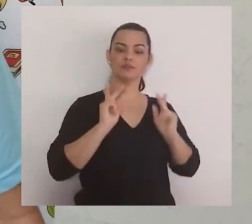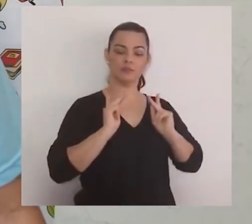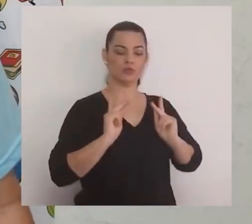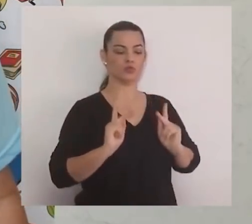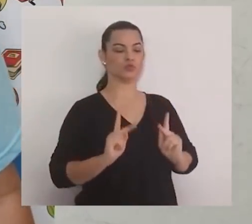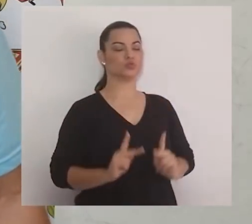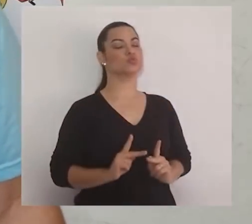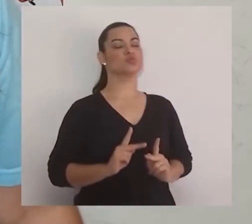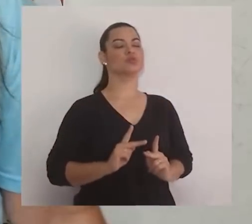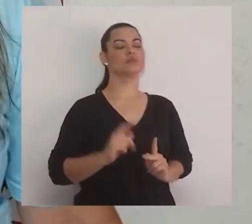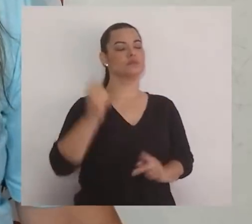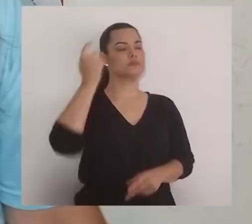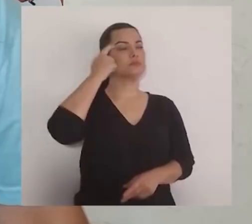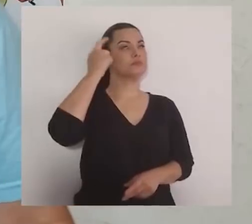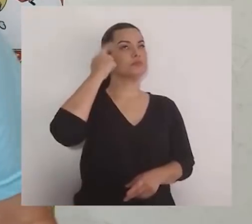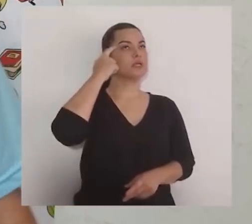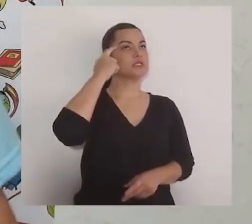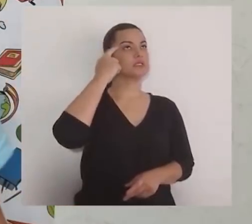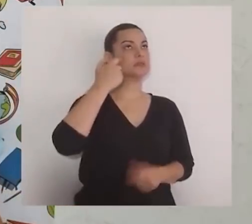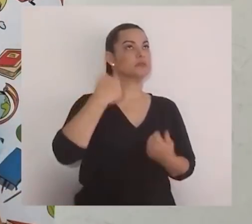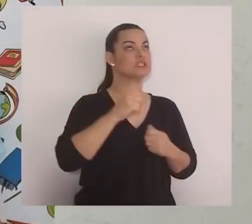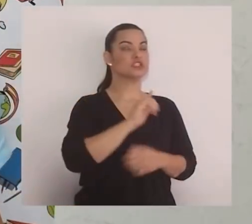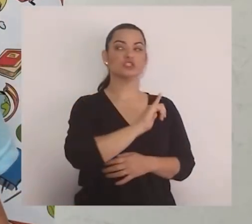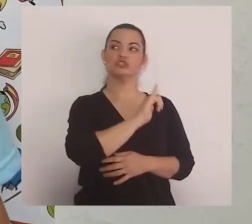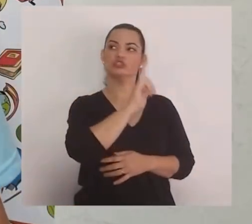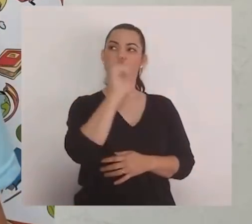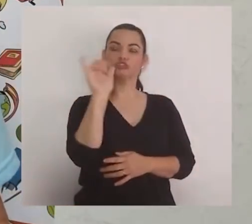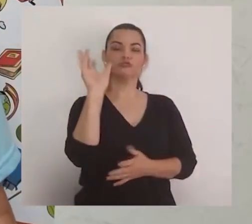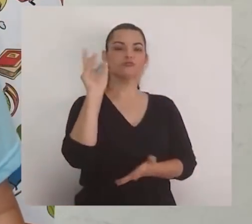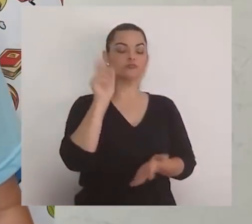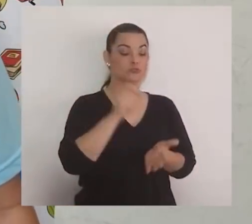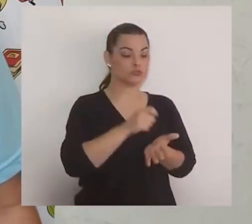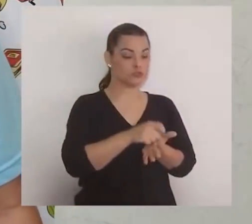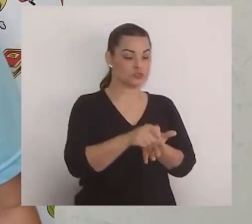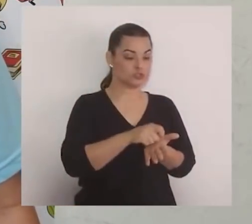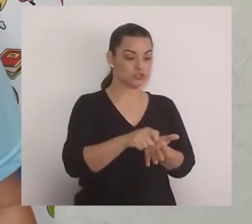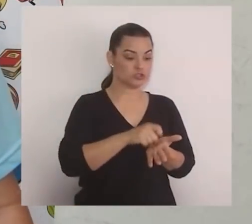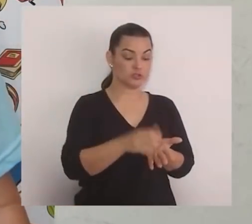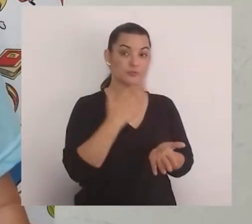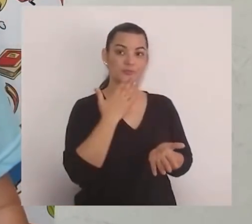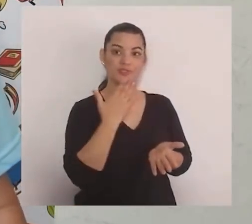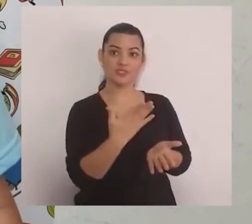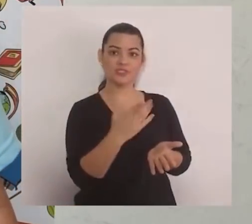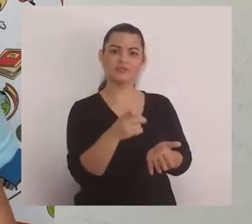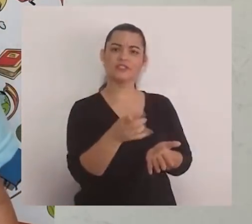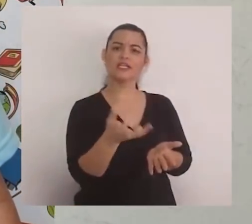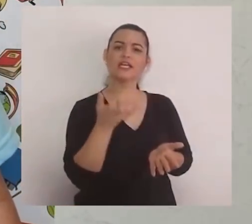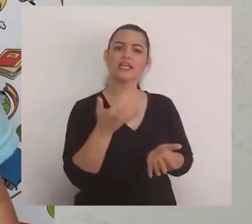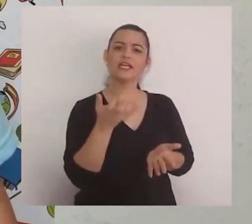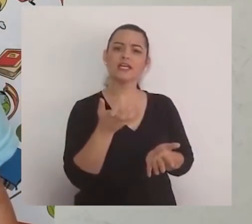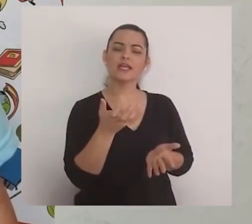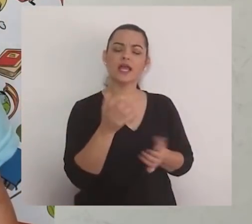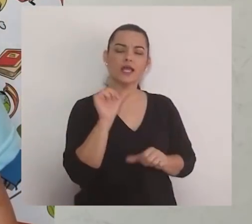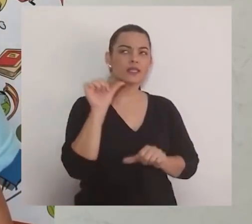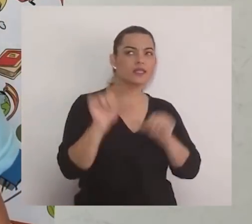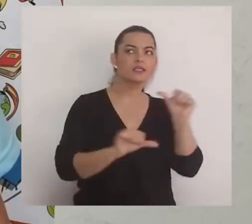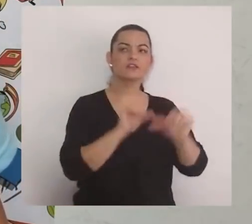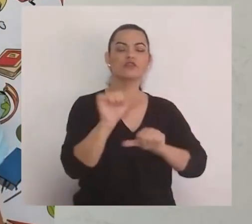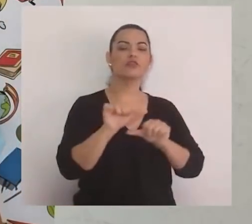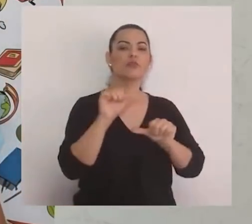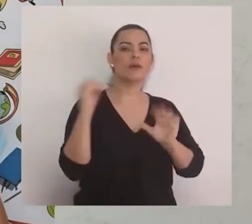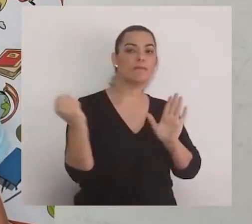se tornasse um patrimônio? Pode ser material, pode ser imaterial, pode ser natural,